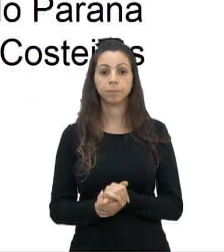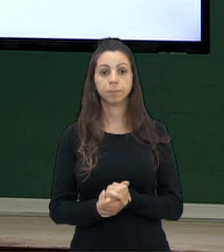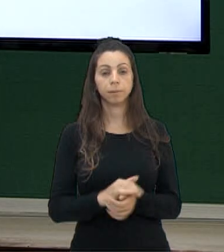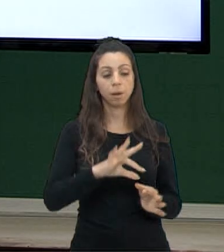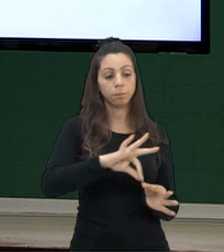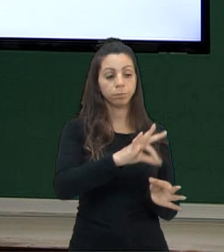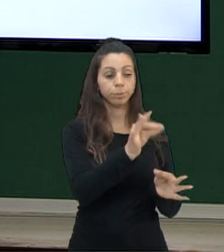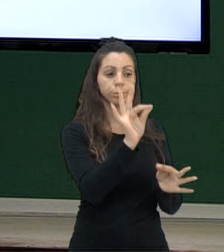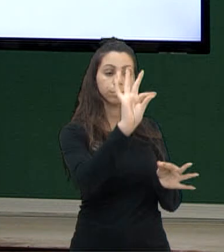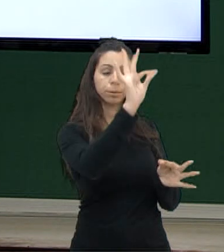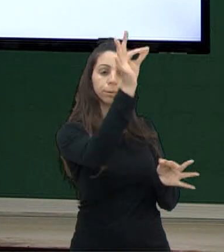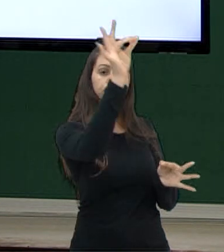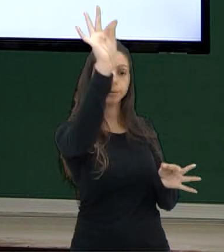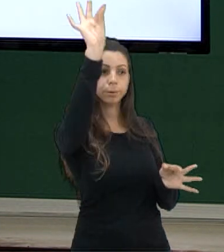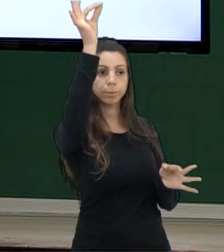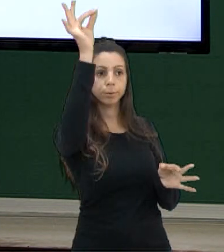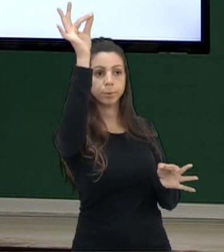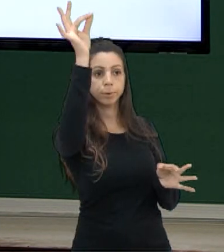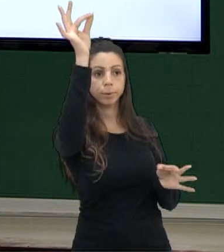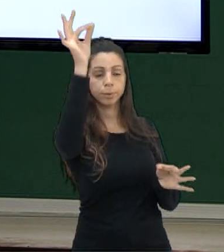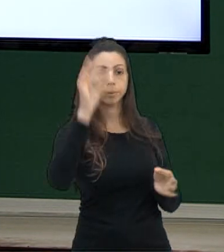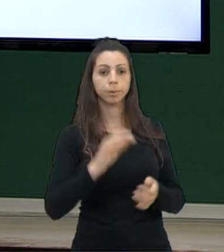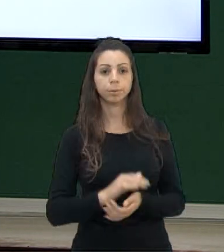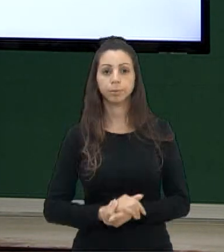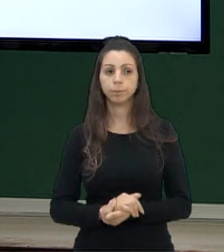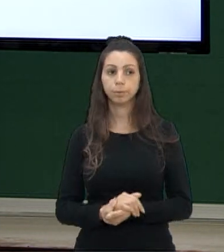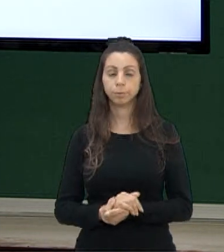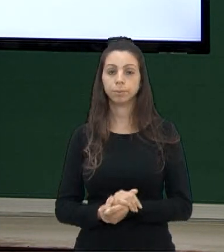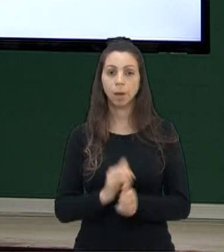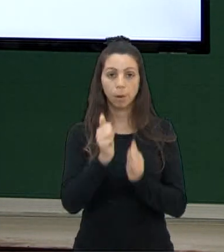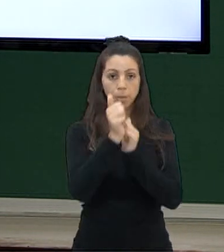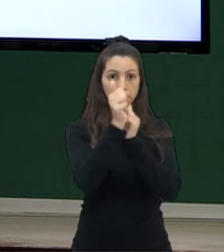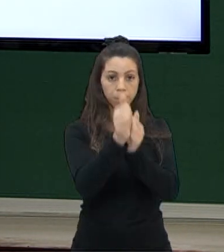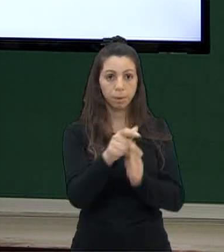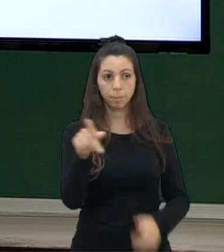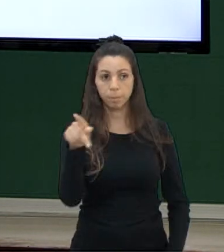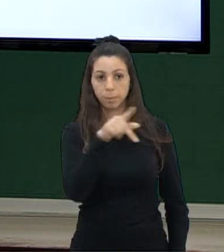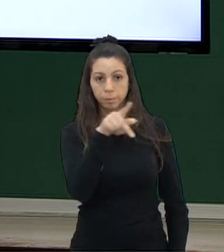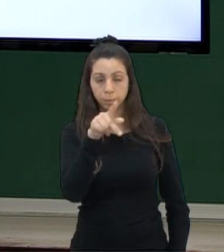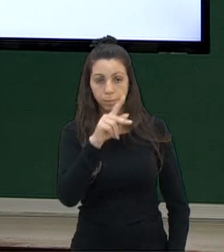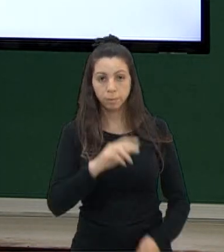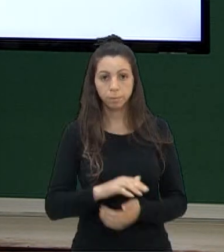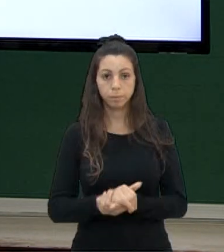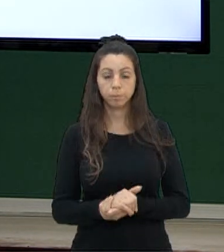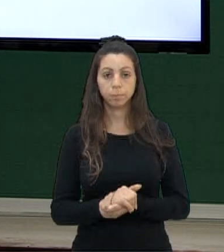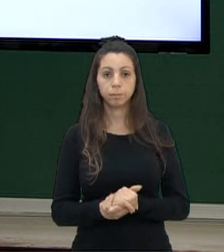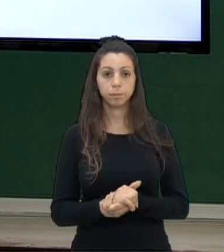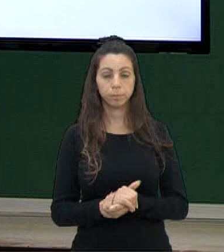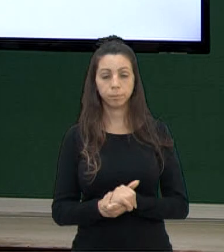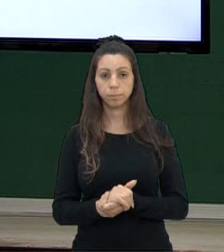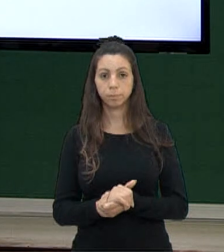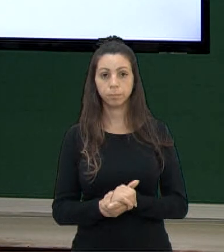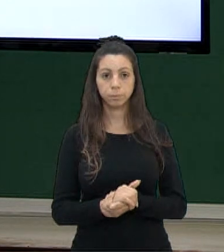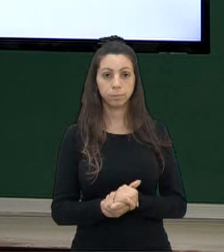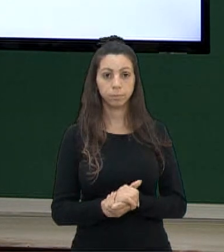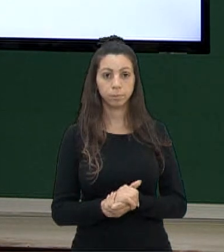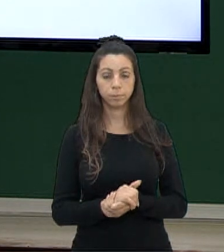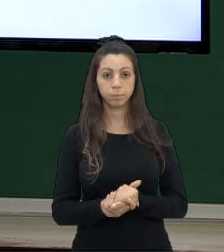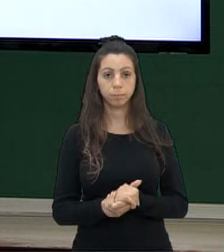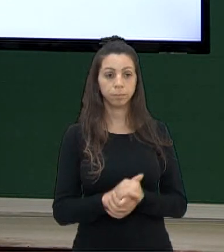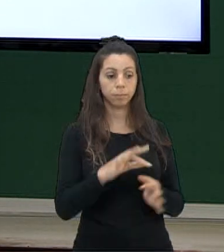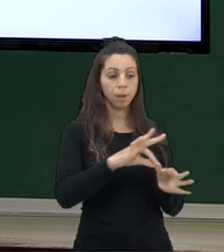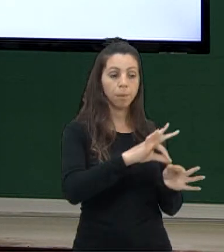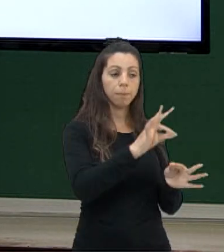faixa, conforme você pode visualizar aqui a minha indicação, partindo da região aqui próximo aos estados de Minas